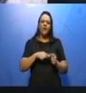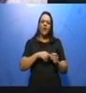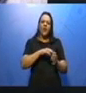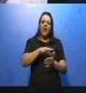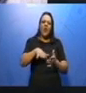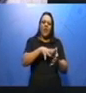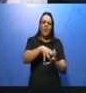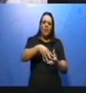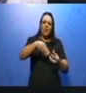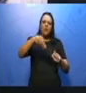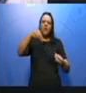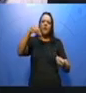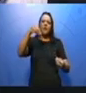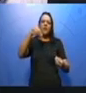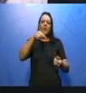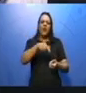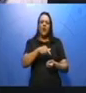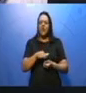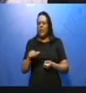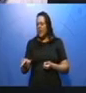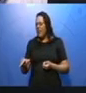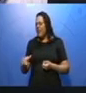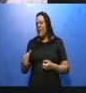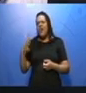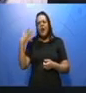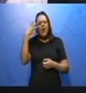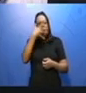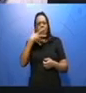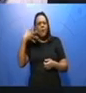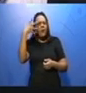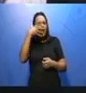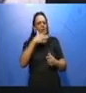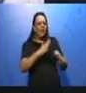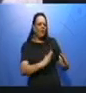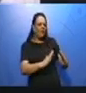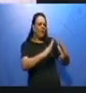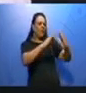tá? Então, aqui mais uma revista de viagem, certo?